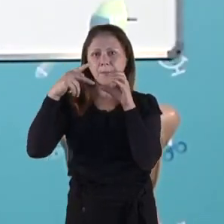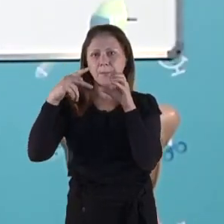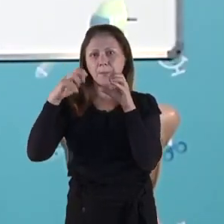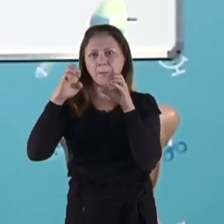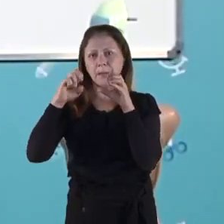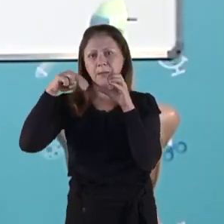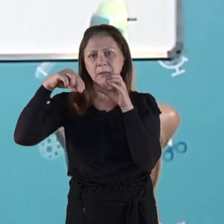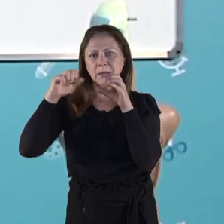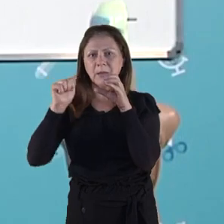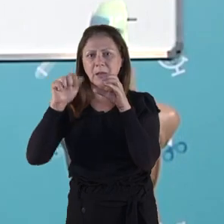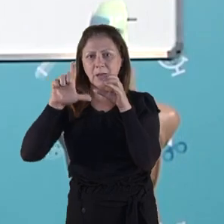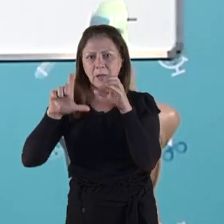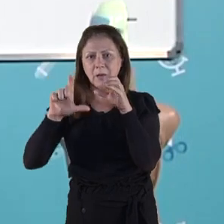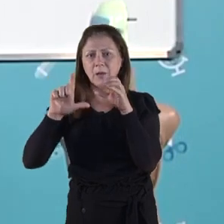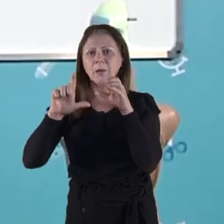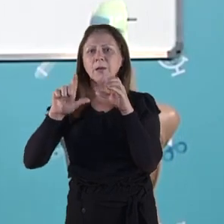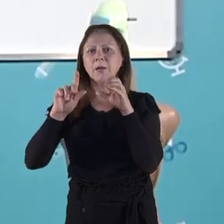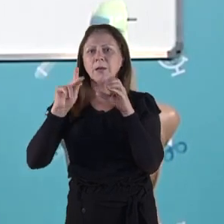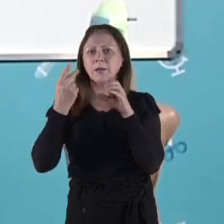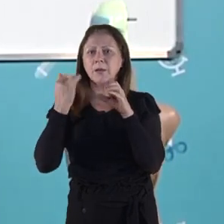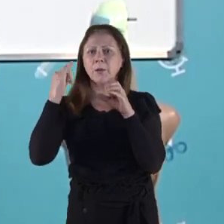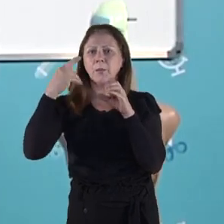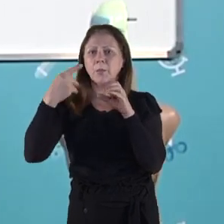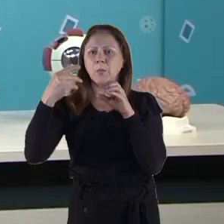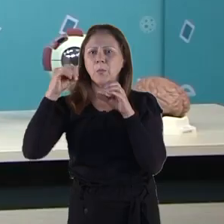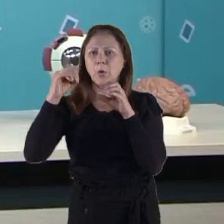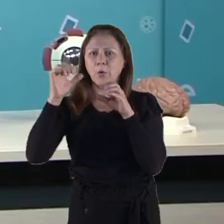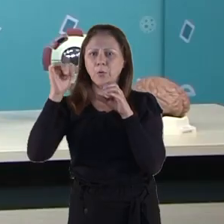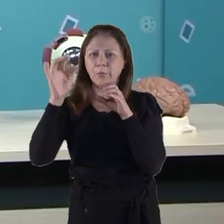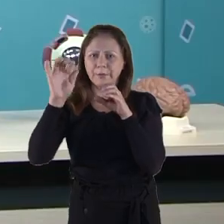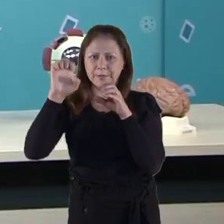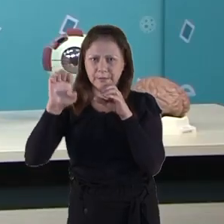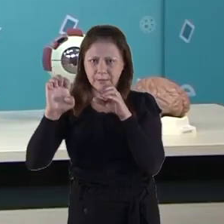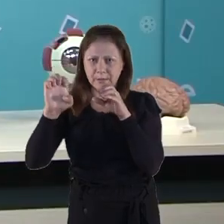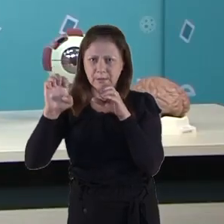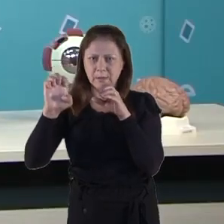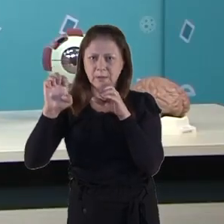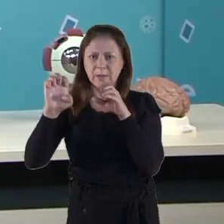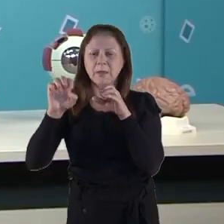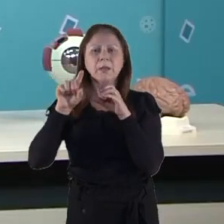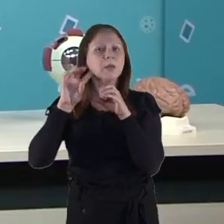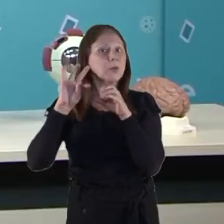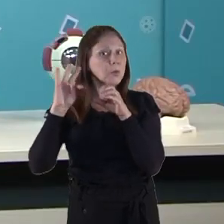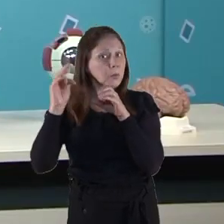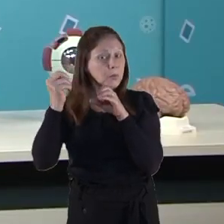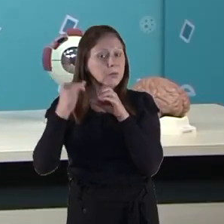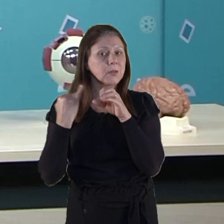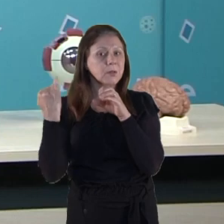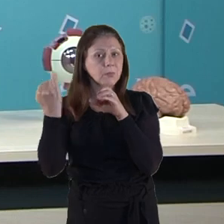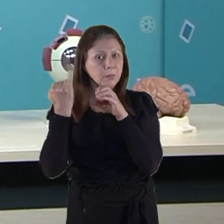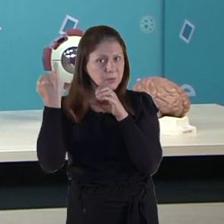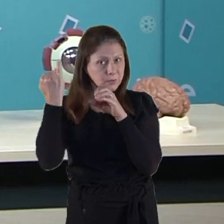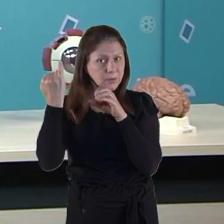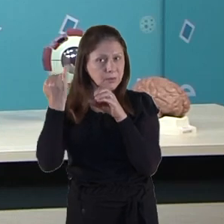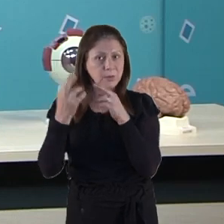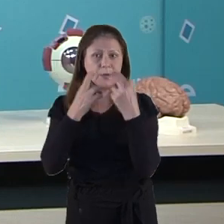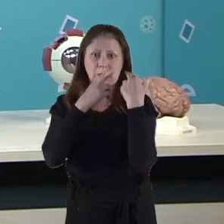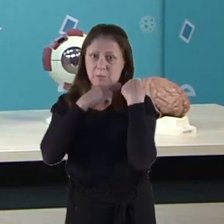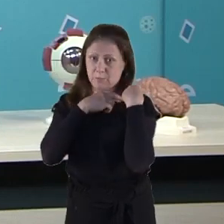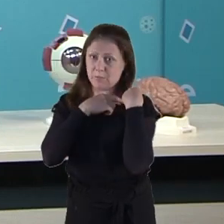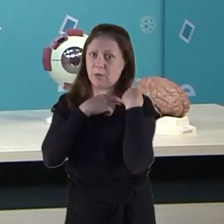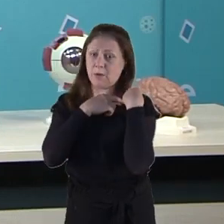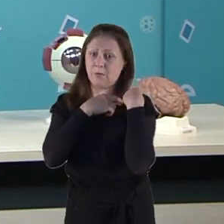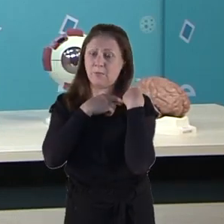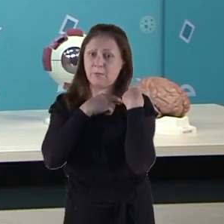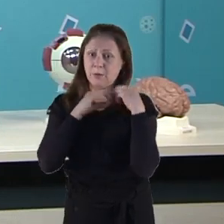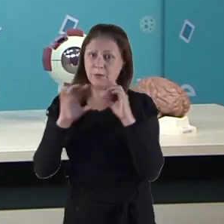glândula pineal, a glândula hipófise e o hipotálamo, tá bom? Essas glândulas aqui são muito importantes, cada uma com uma função